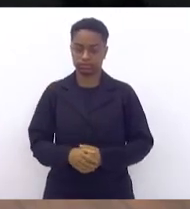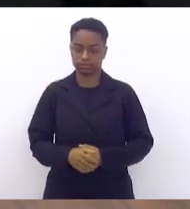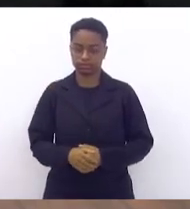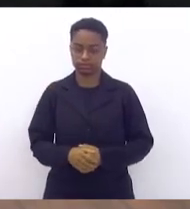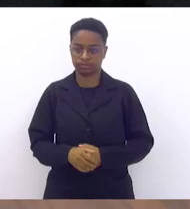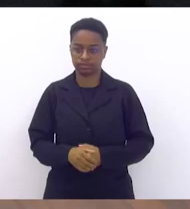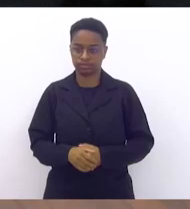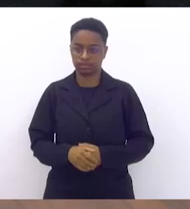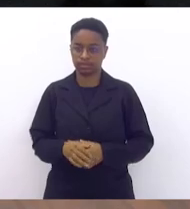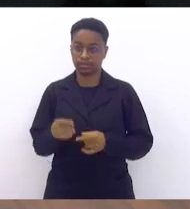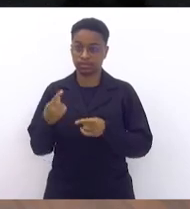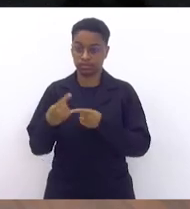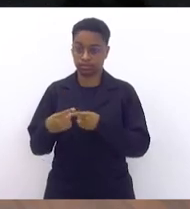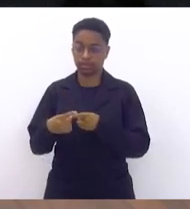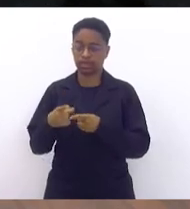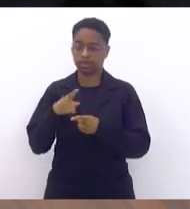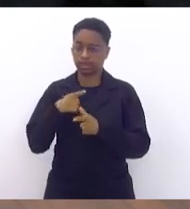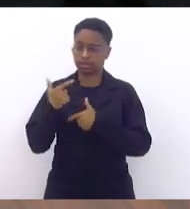porque realizam um trabalho